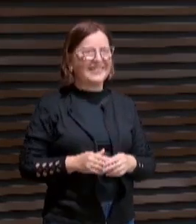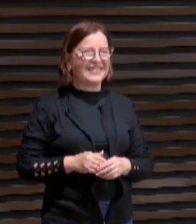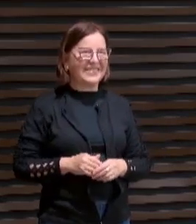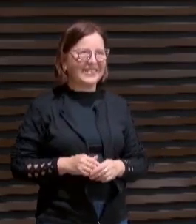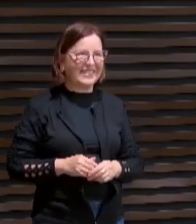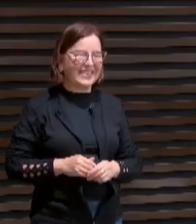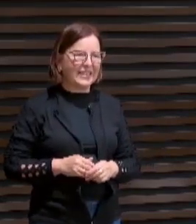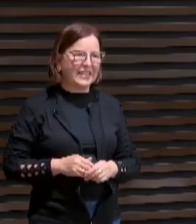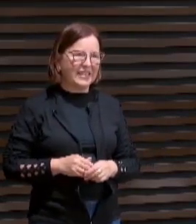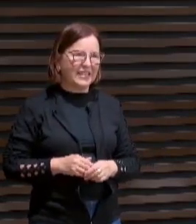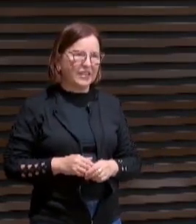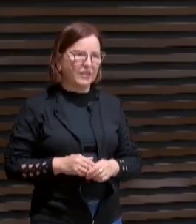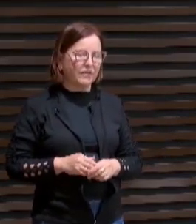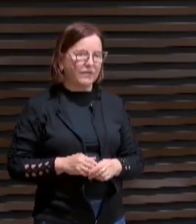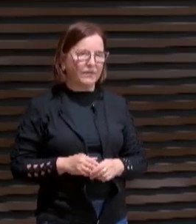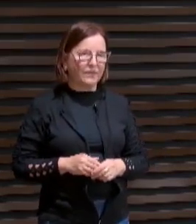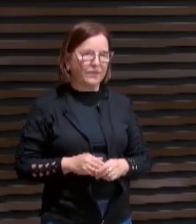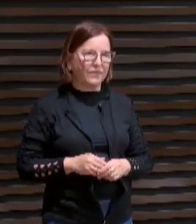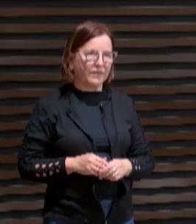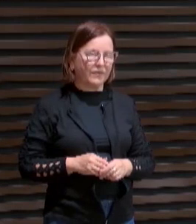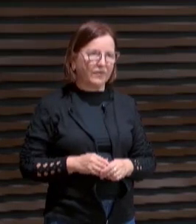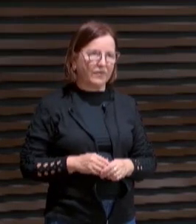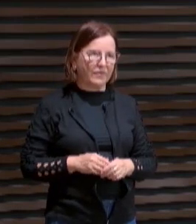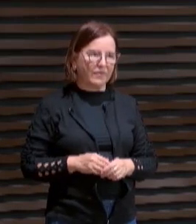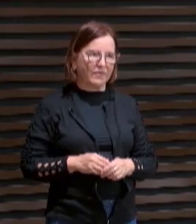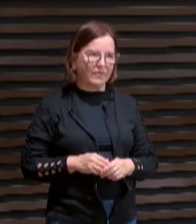Ele tinha demonstrado